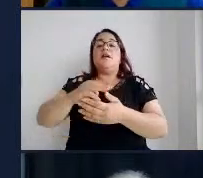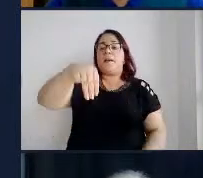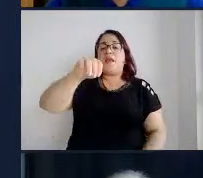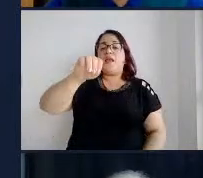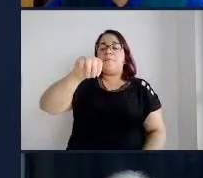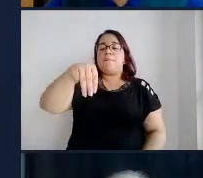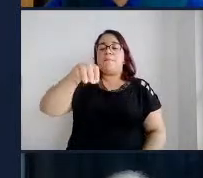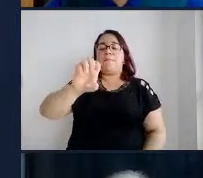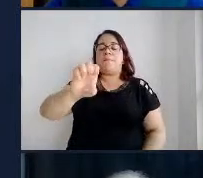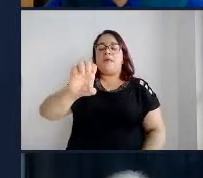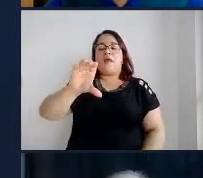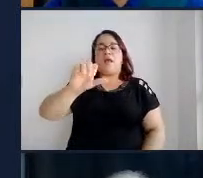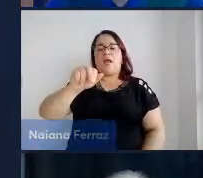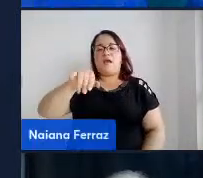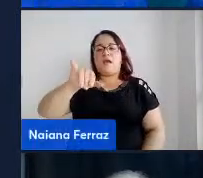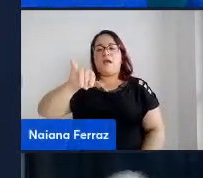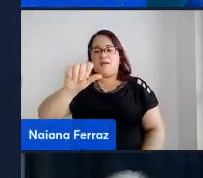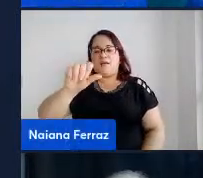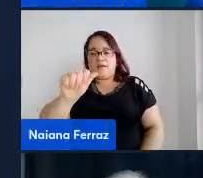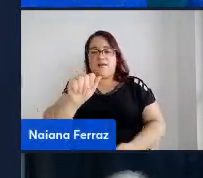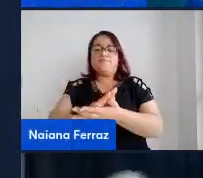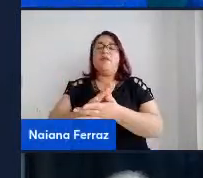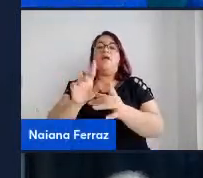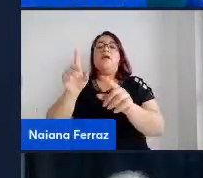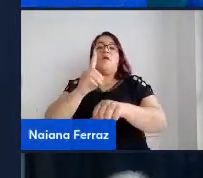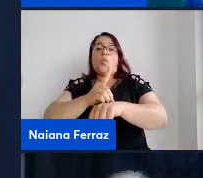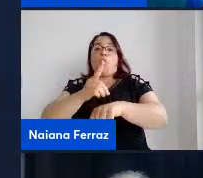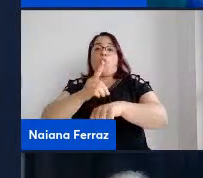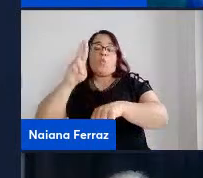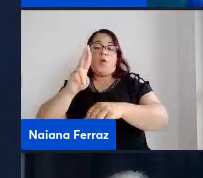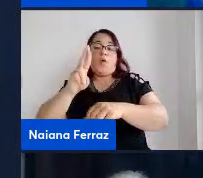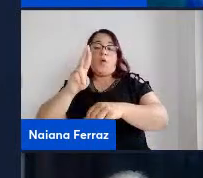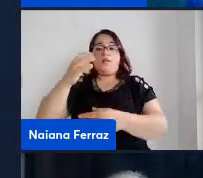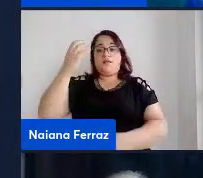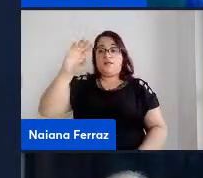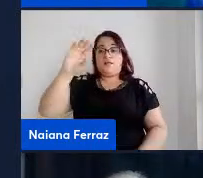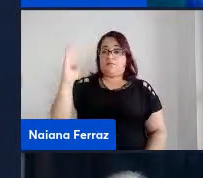biológicas e pós-doutorado em neurobiologia.